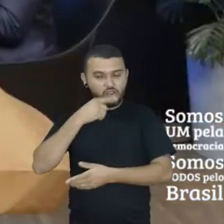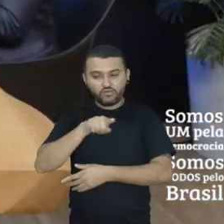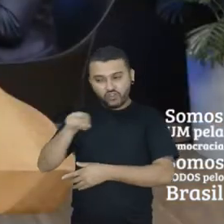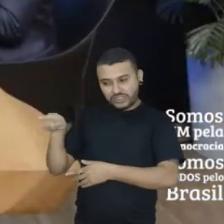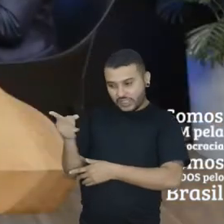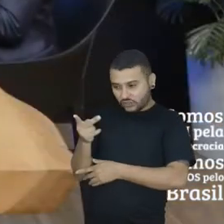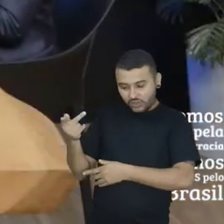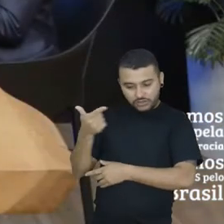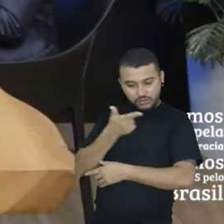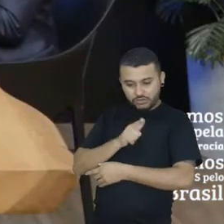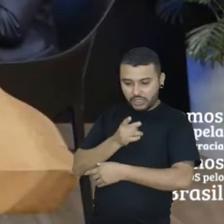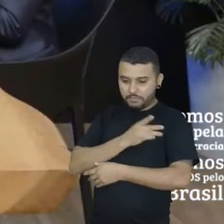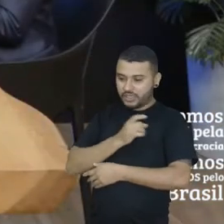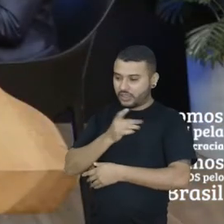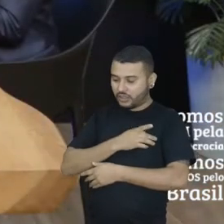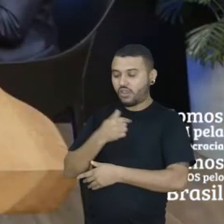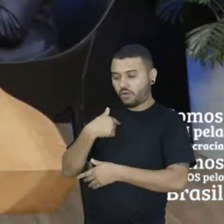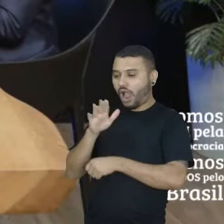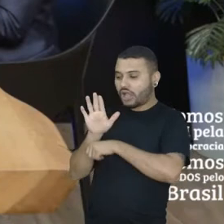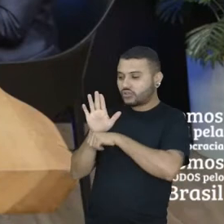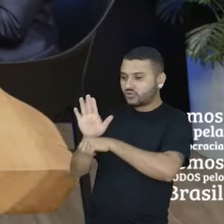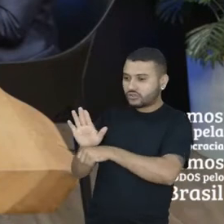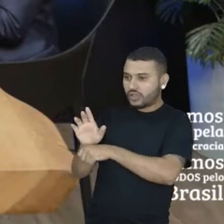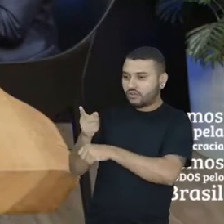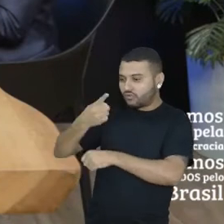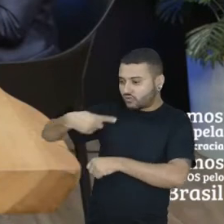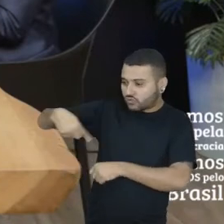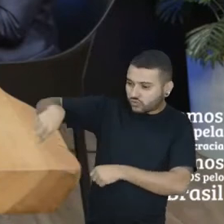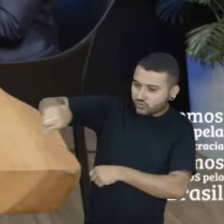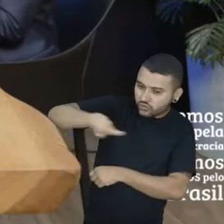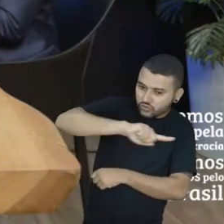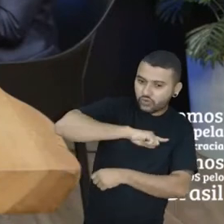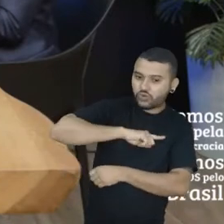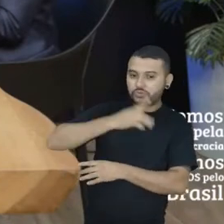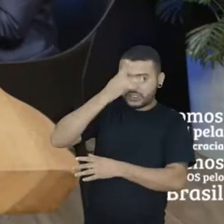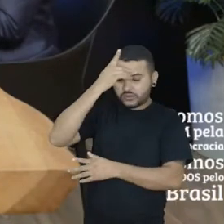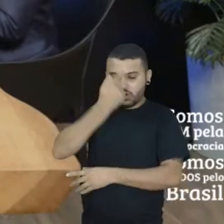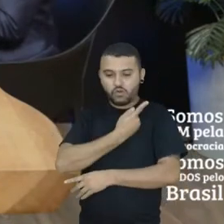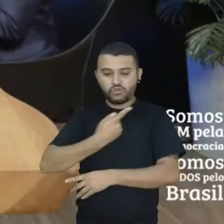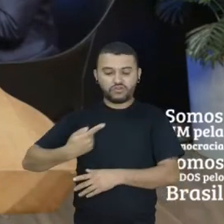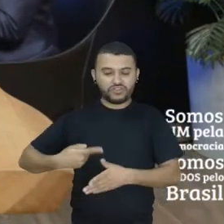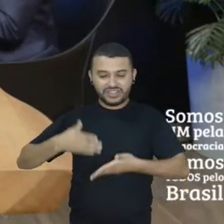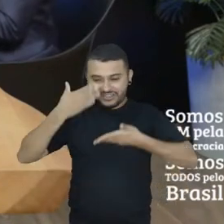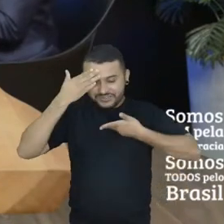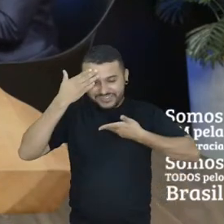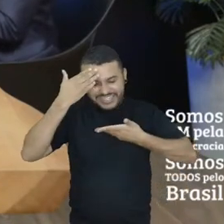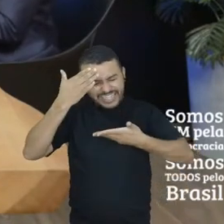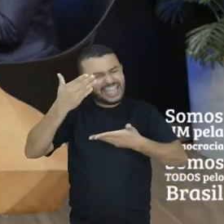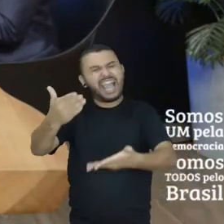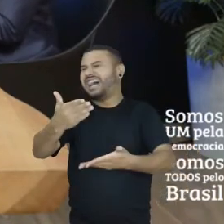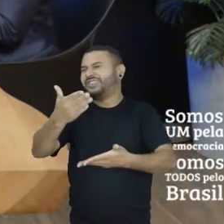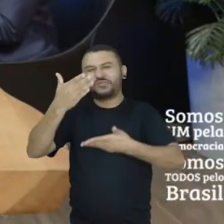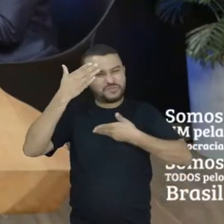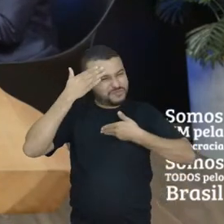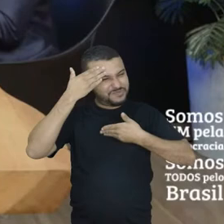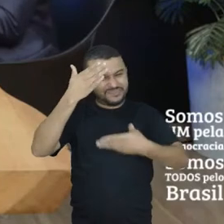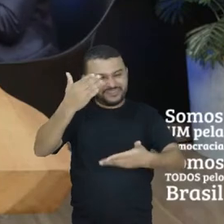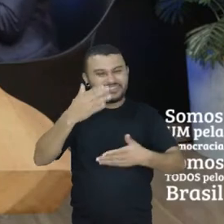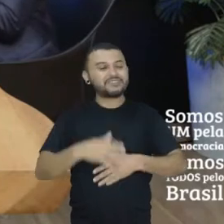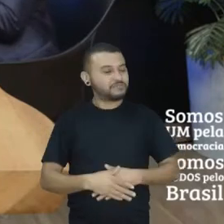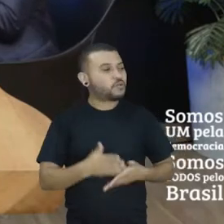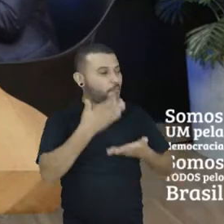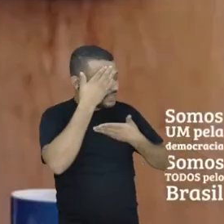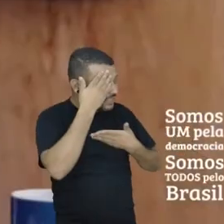medo, eu sustentarei vocês e todos que estiverem nesse novo governo. Muitíssimo obrigado. Obrigado. Muito obrigado, Pava.